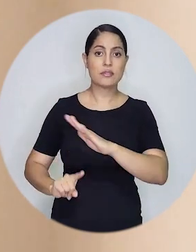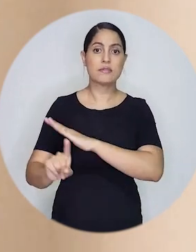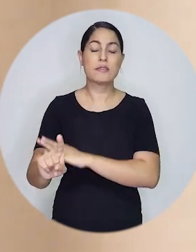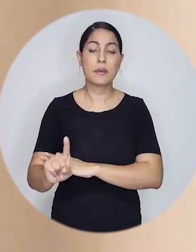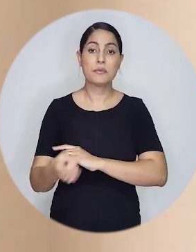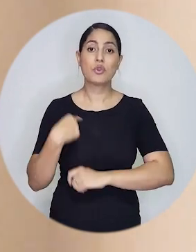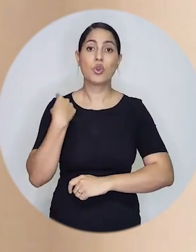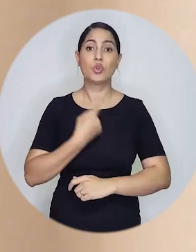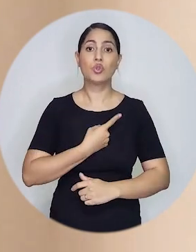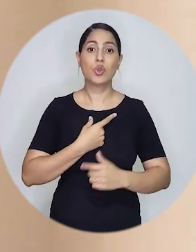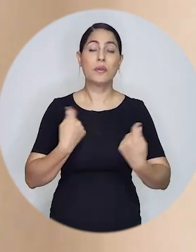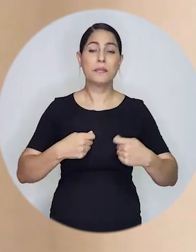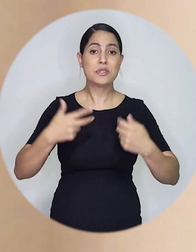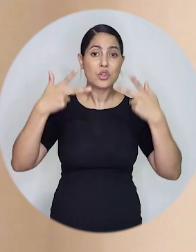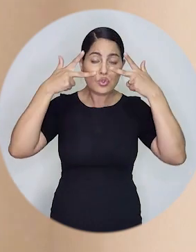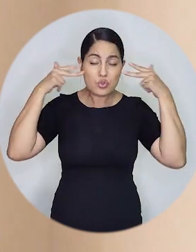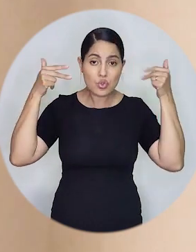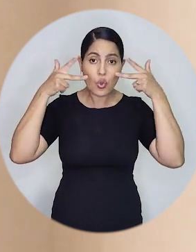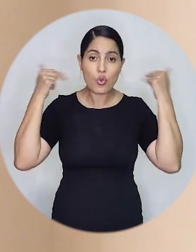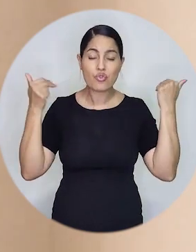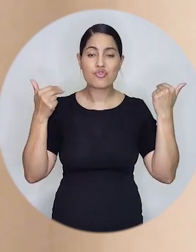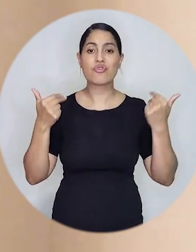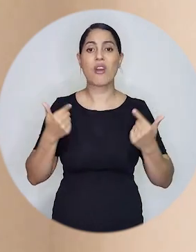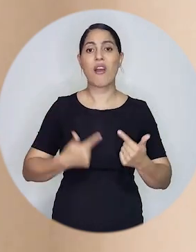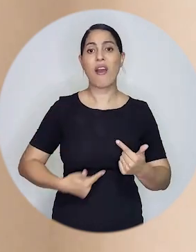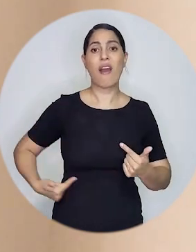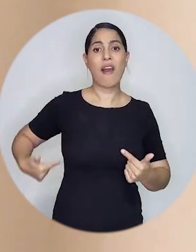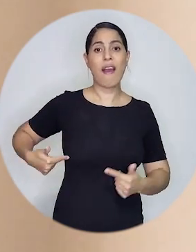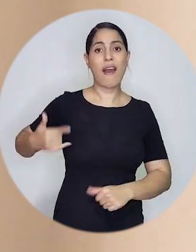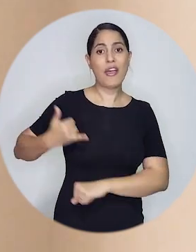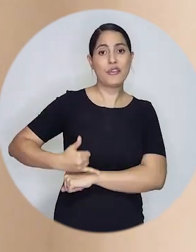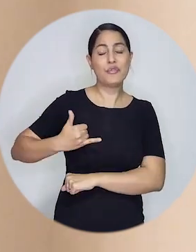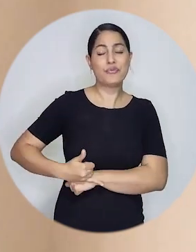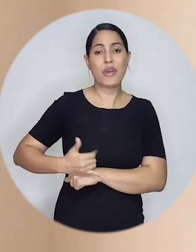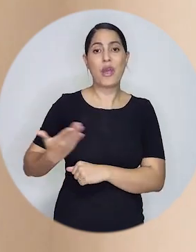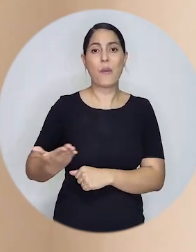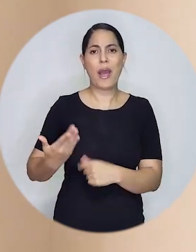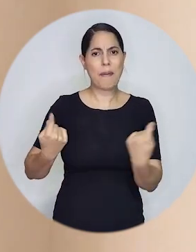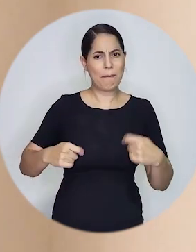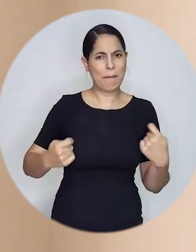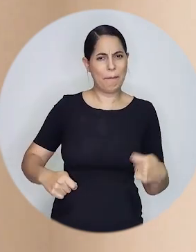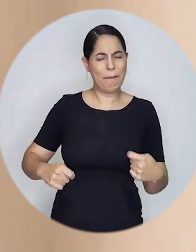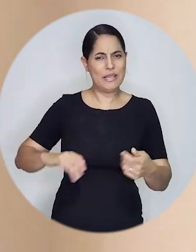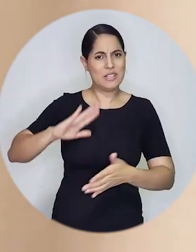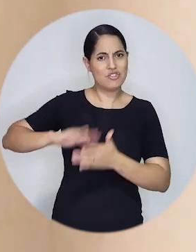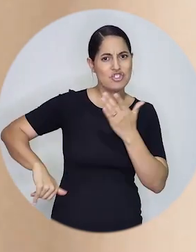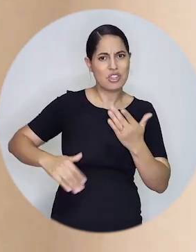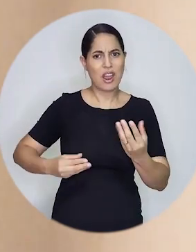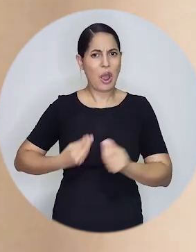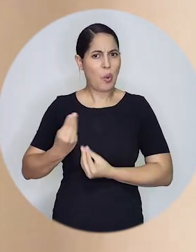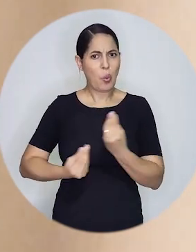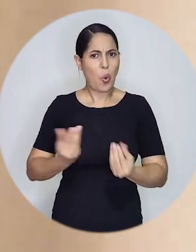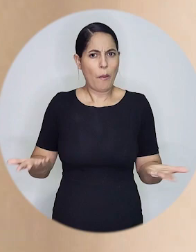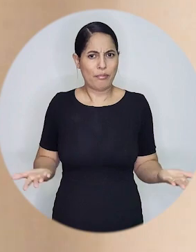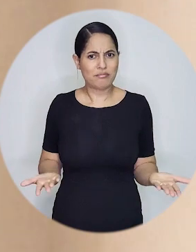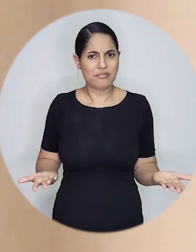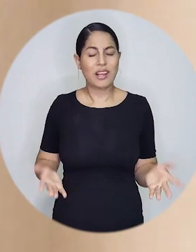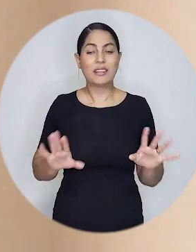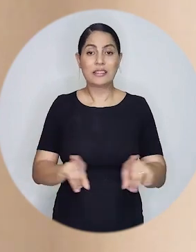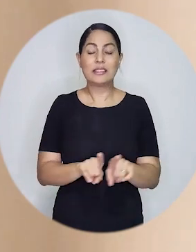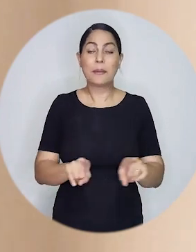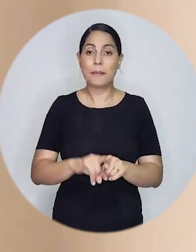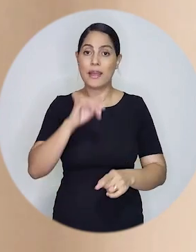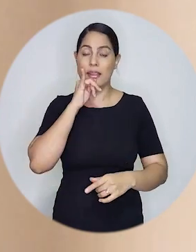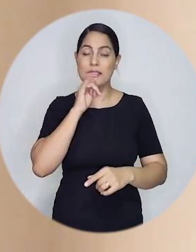sutiãs com aro, por exemplo, de ferro, e a gente não pode ser submetido a uma revista para que o sutiã seja retirado, por exemplo, como é um fato que